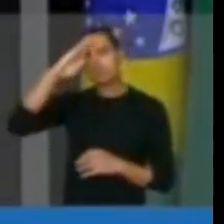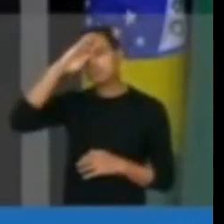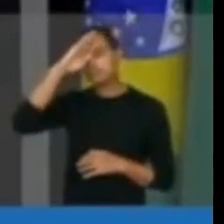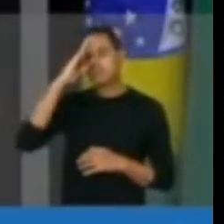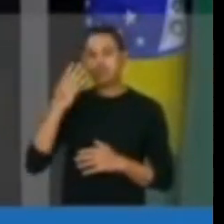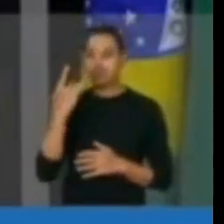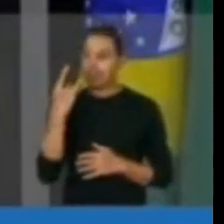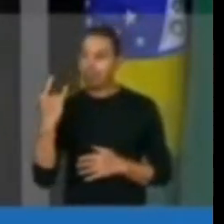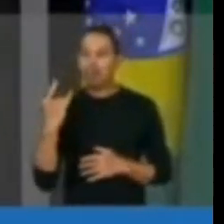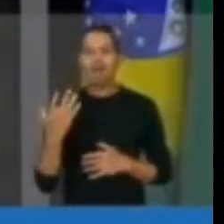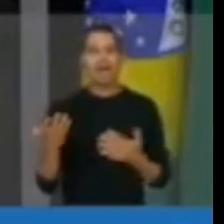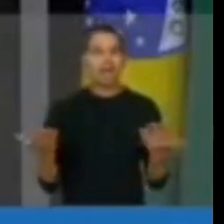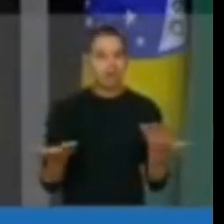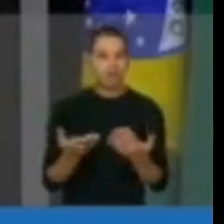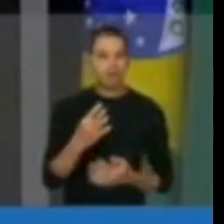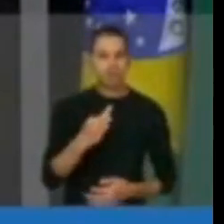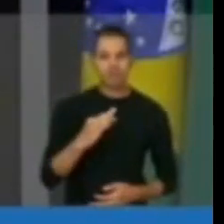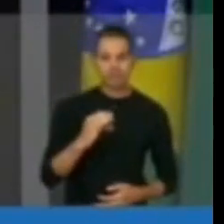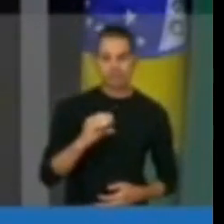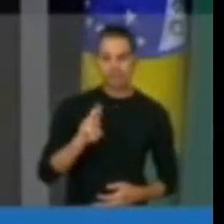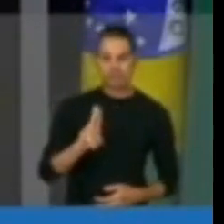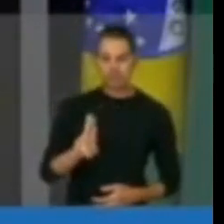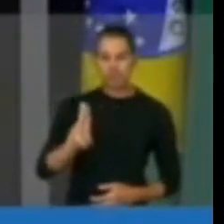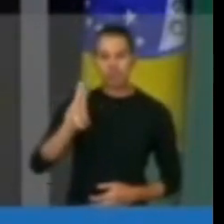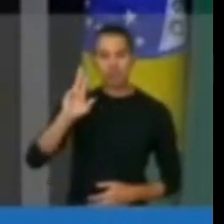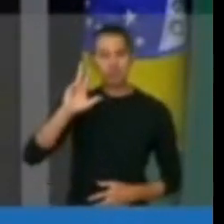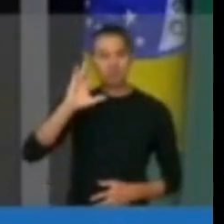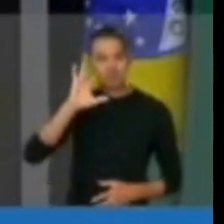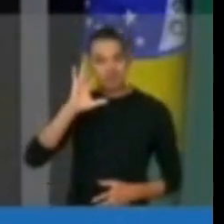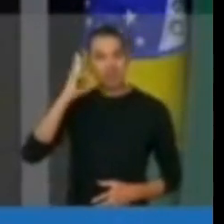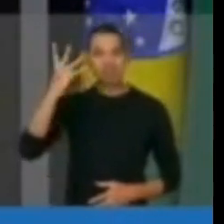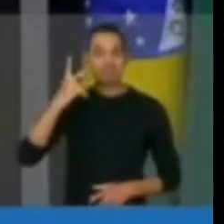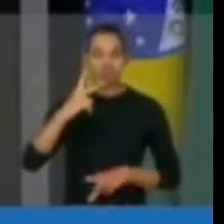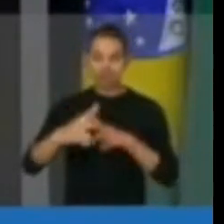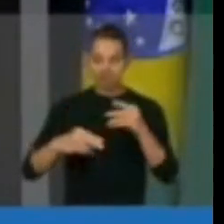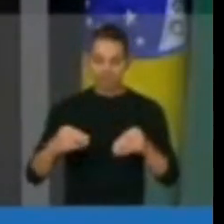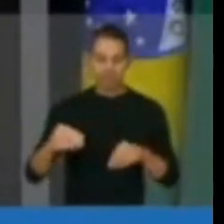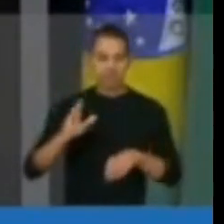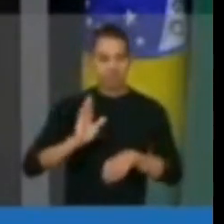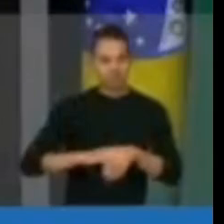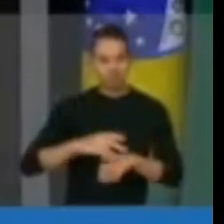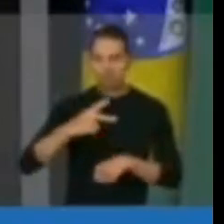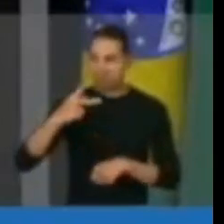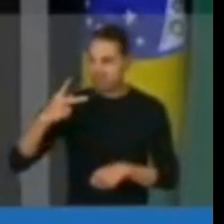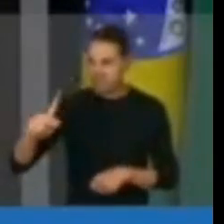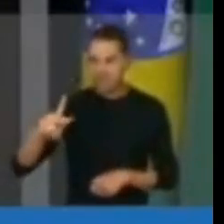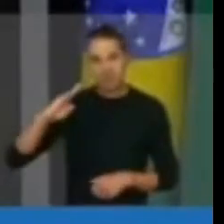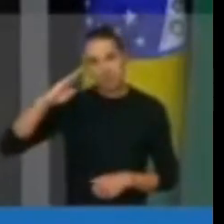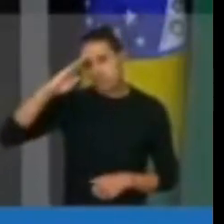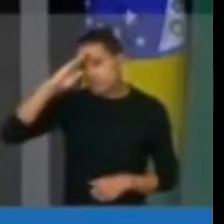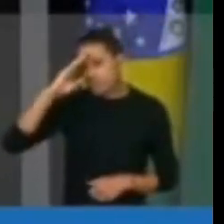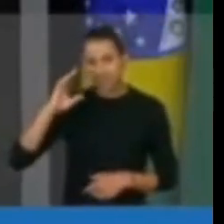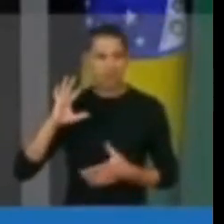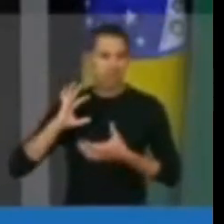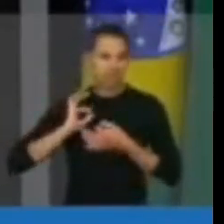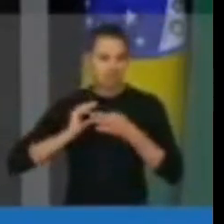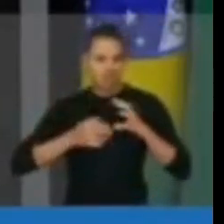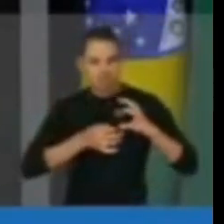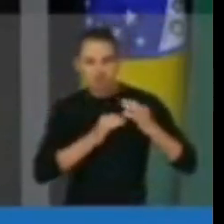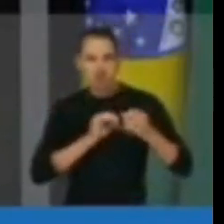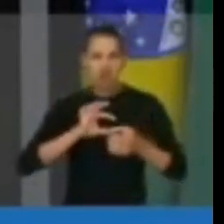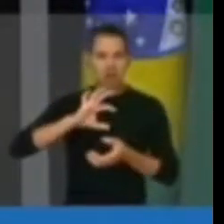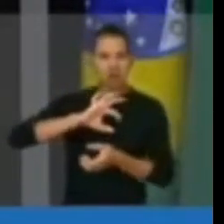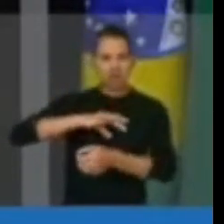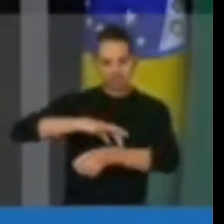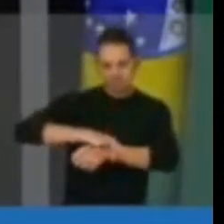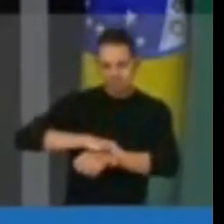União decidiu que o presente é do presidente Bolsonaro, que ele faz o que quiser com as joias. Então eu vou aguardar ao longo do dia, presidente Vitor,